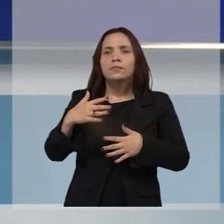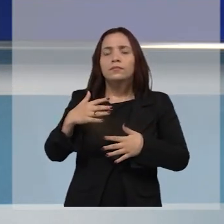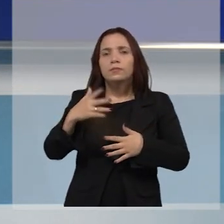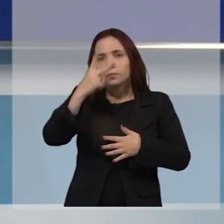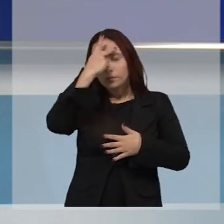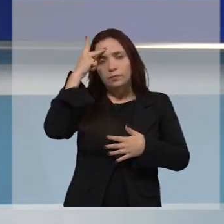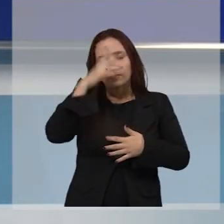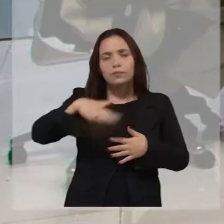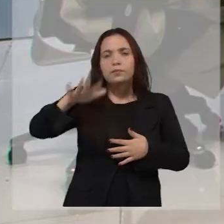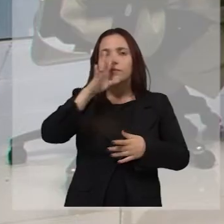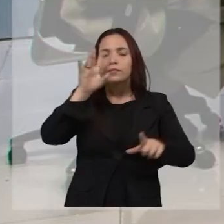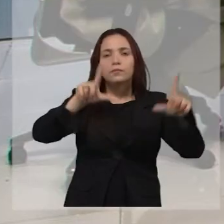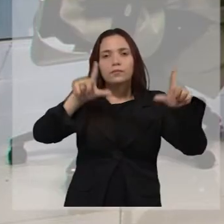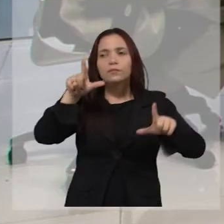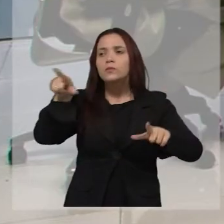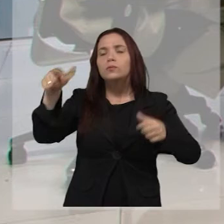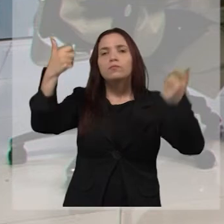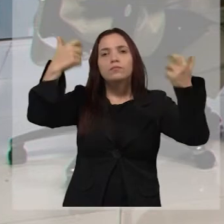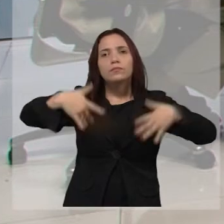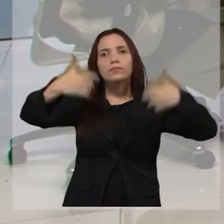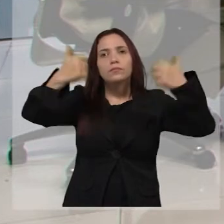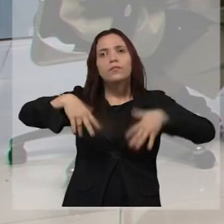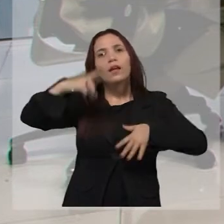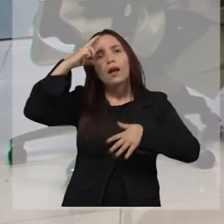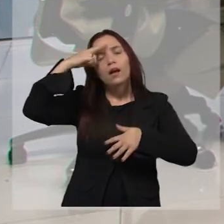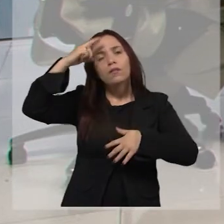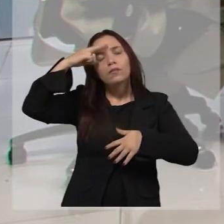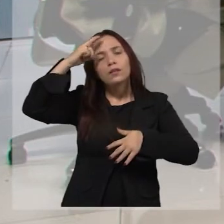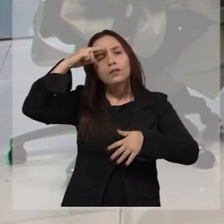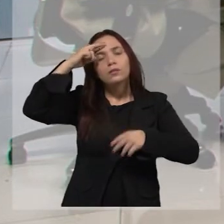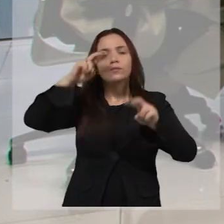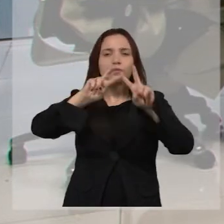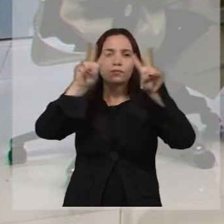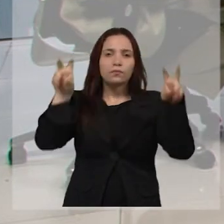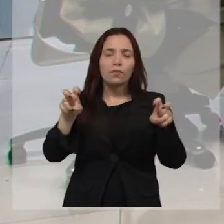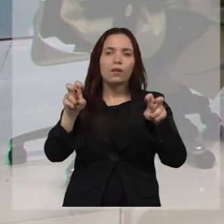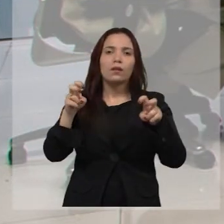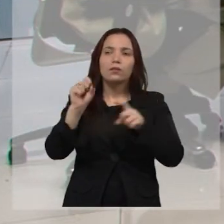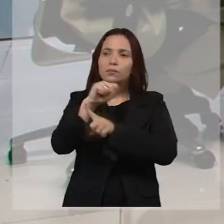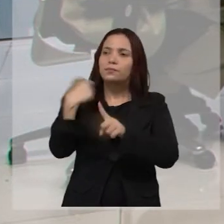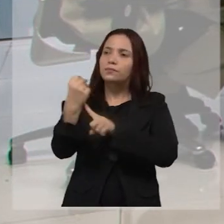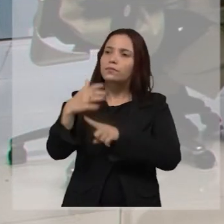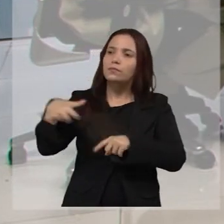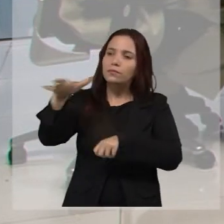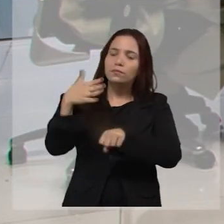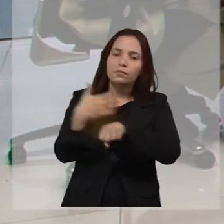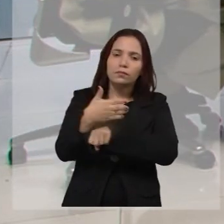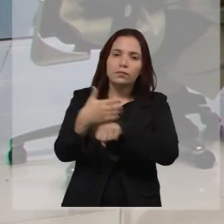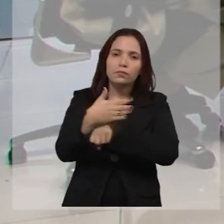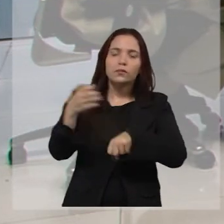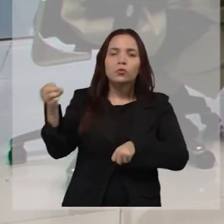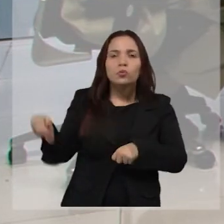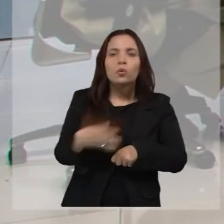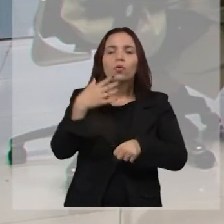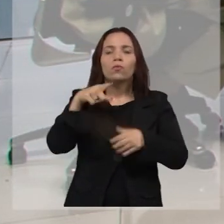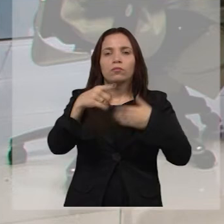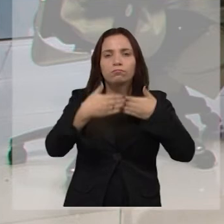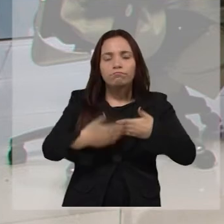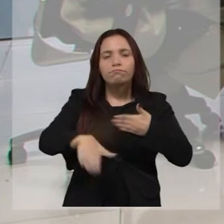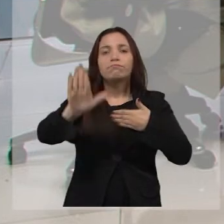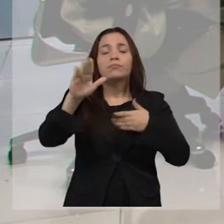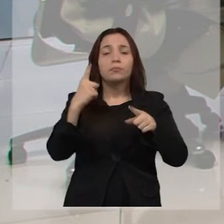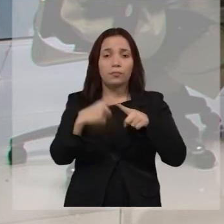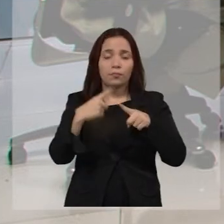nosso assinante, deixasse aqui a sua reflexão final, nesse sentido da participação da sociedade civil nesse novo